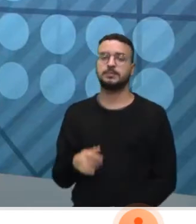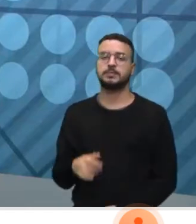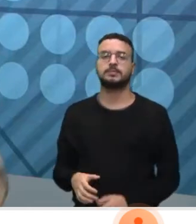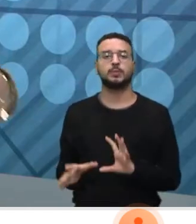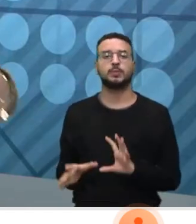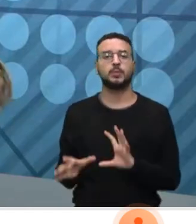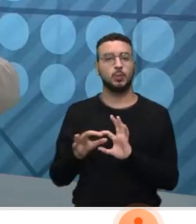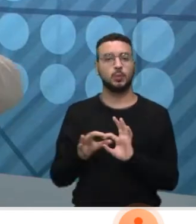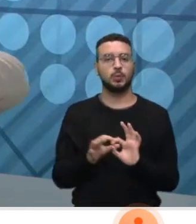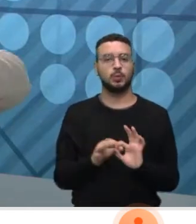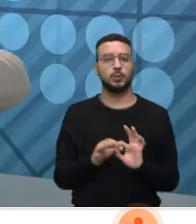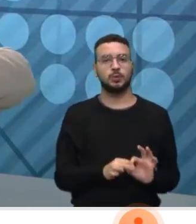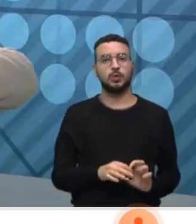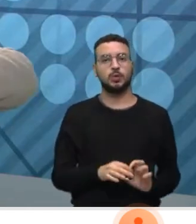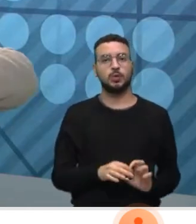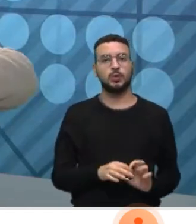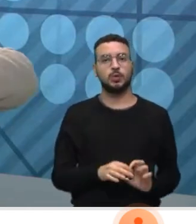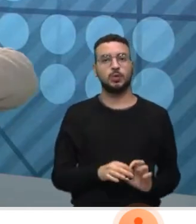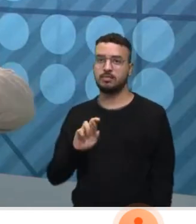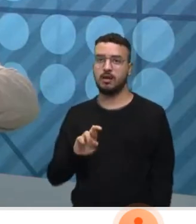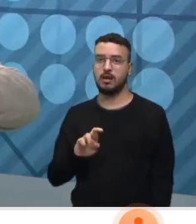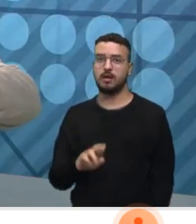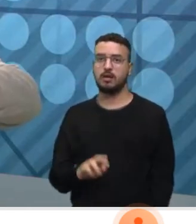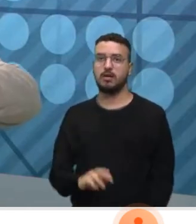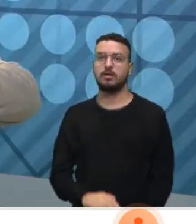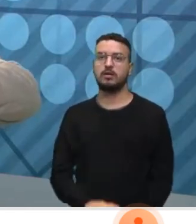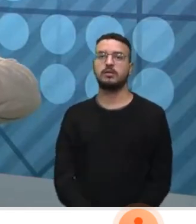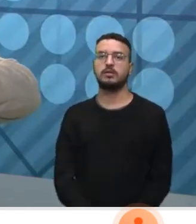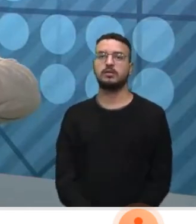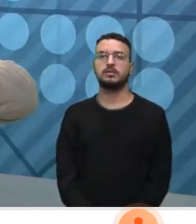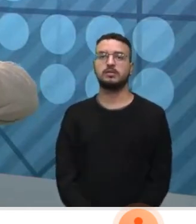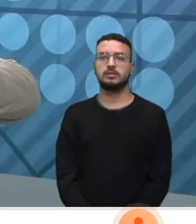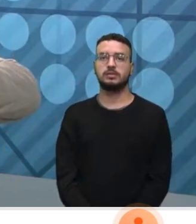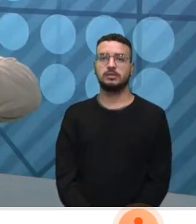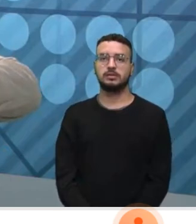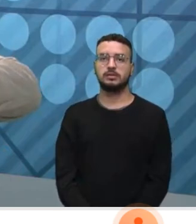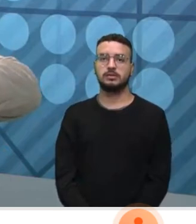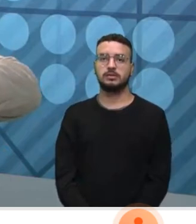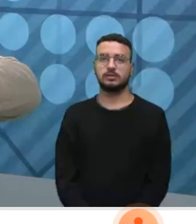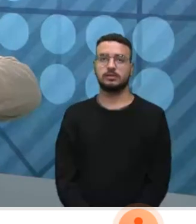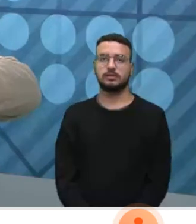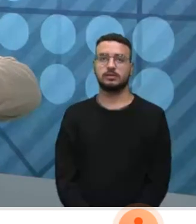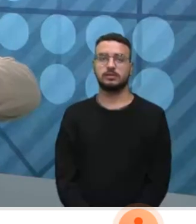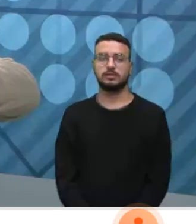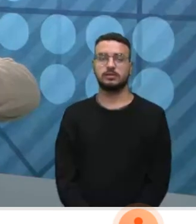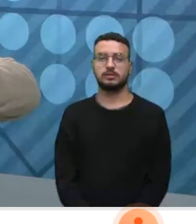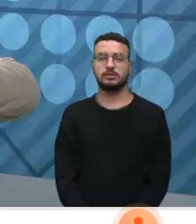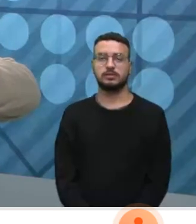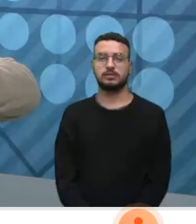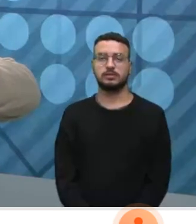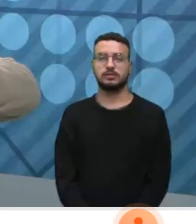as unhas, né? Com o alicate de unhas, cortamos as unhas.